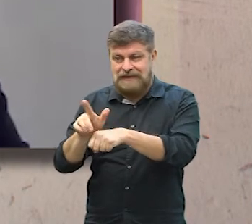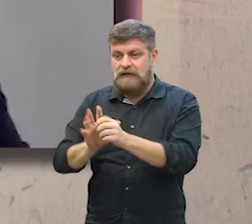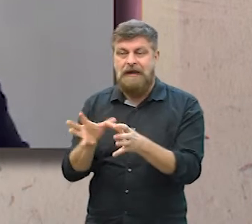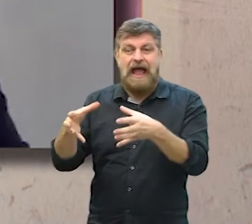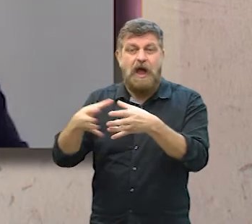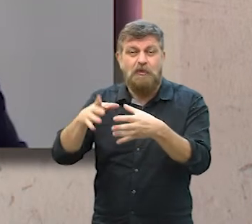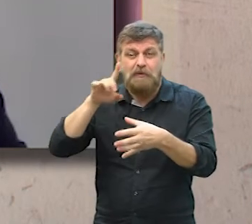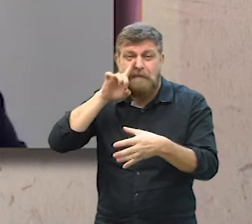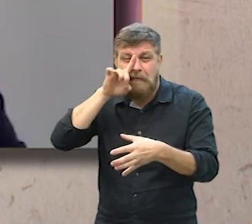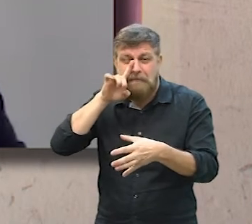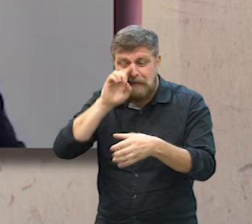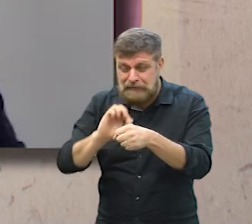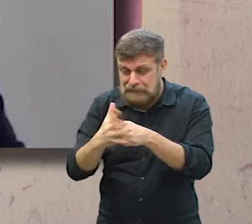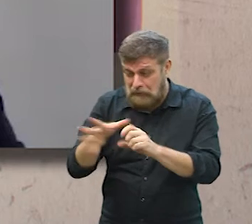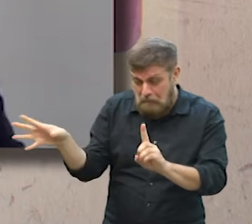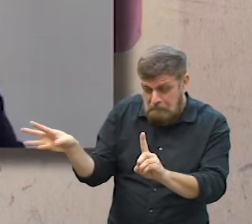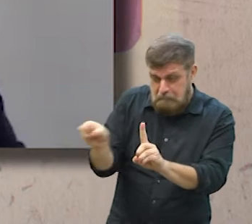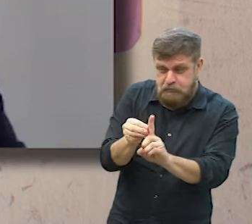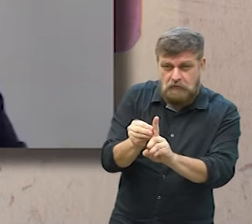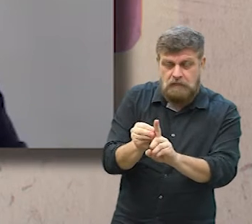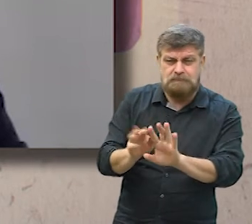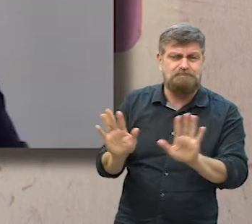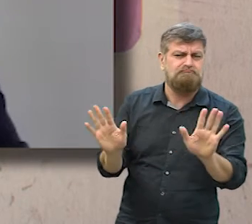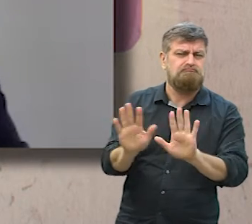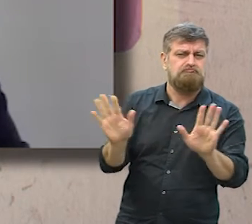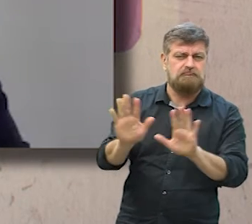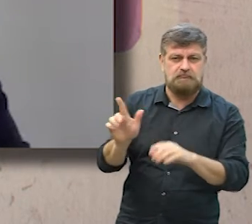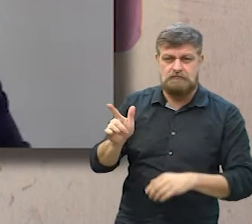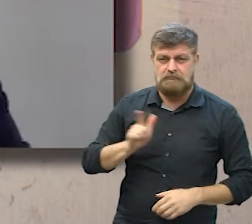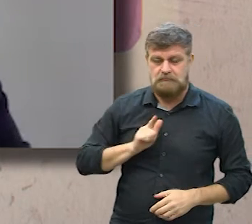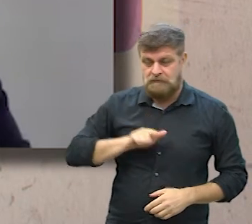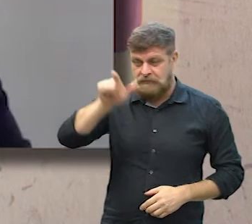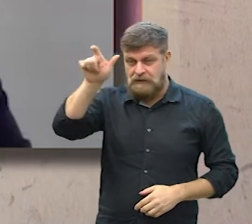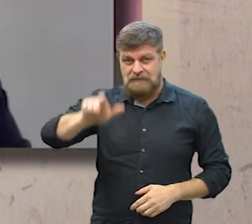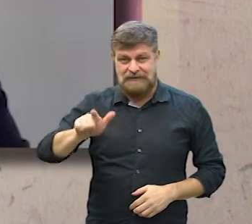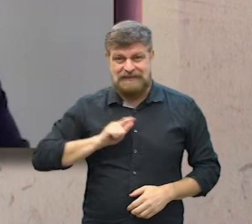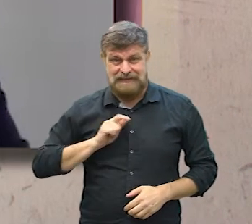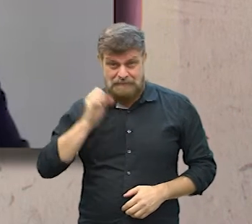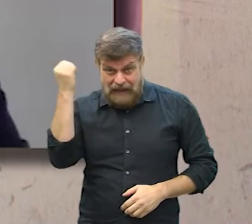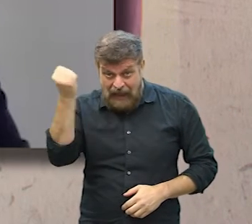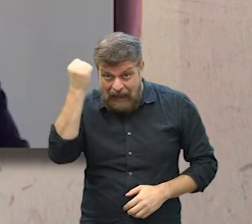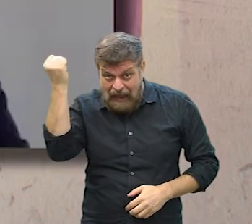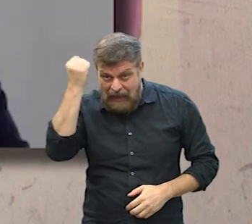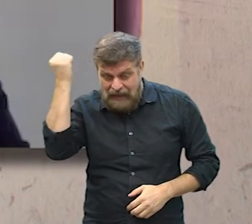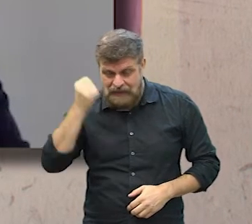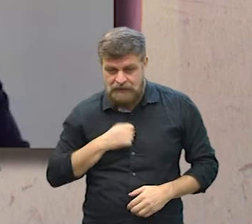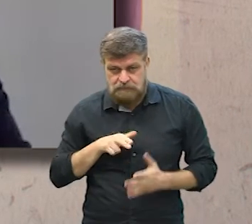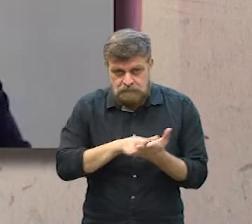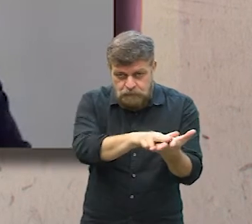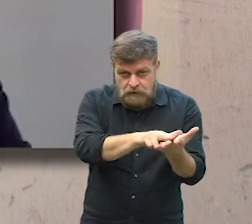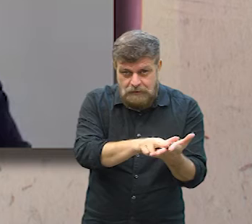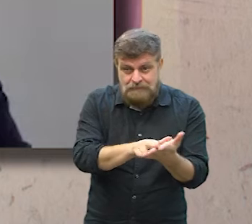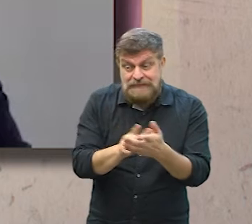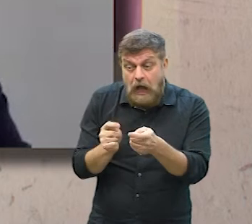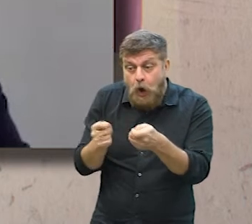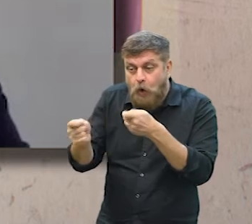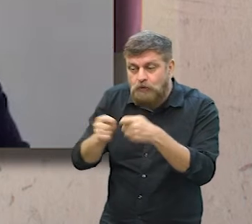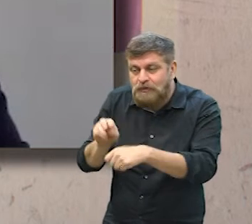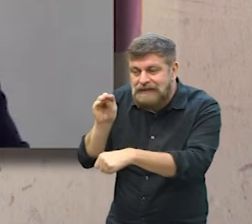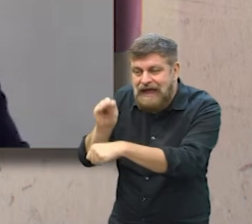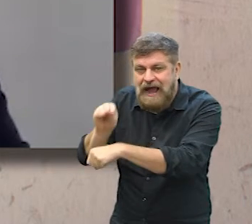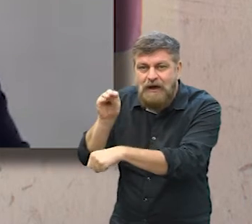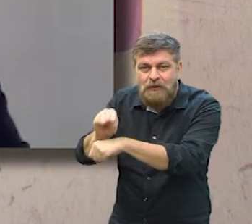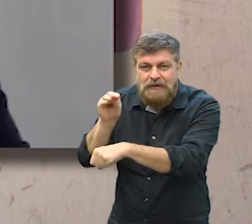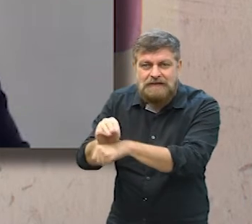ele não é um grupo de risco para ter mais coronavírus, mais Covid-19, e nem para ter formas mais graves da doença, desde que ela esteja bem